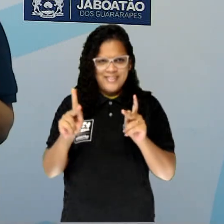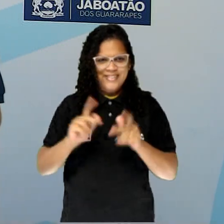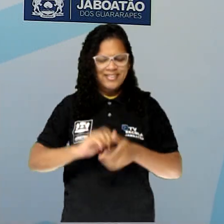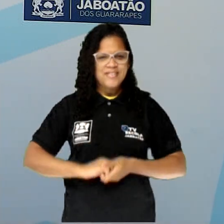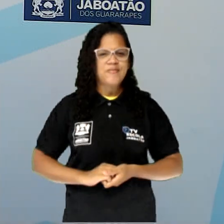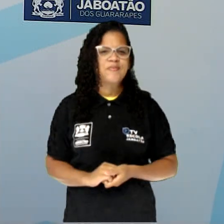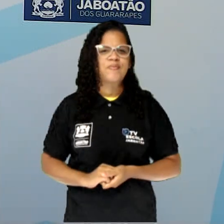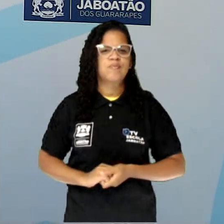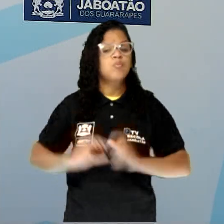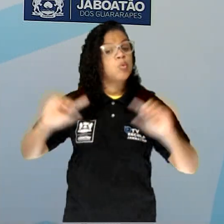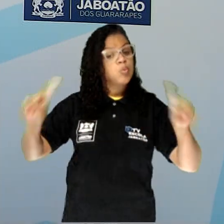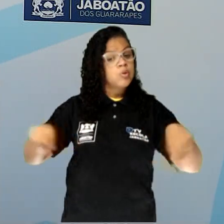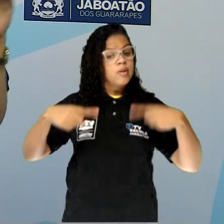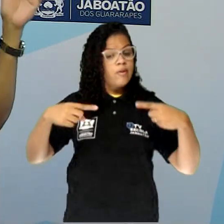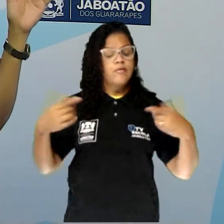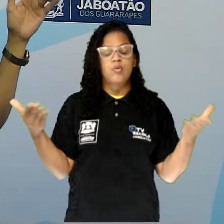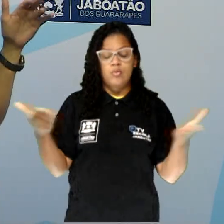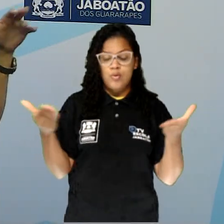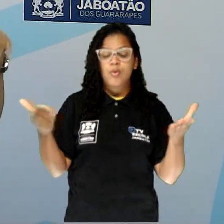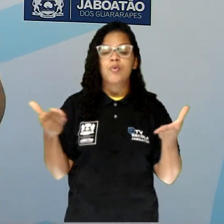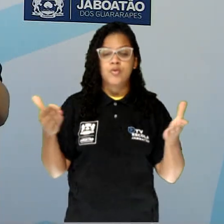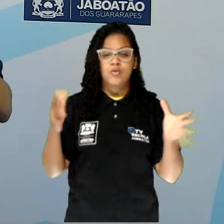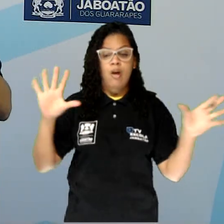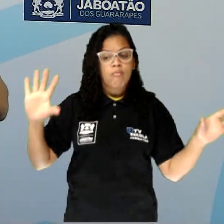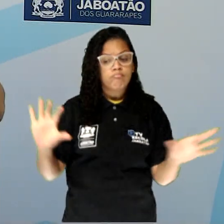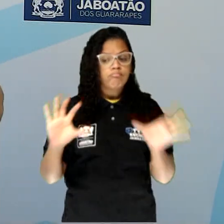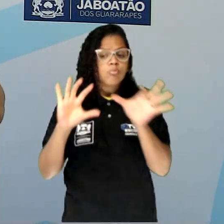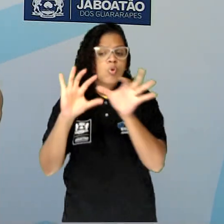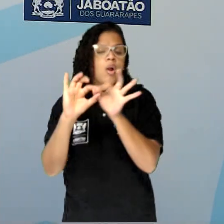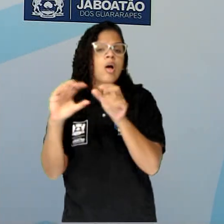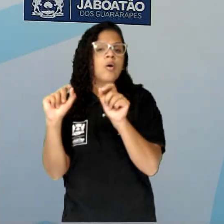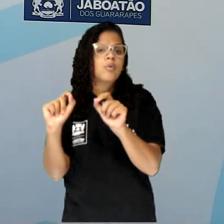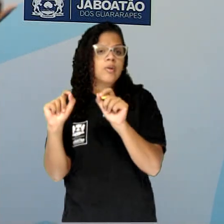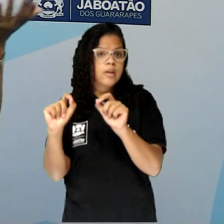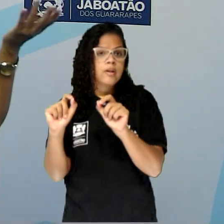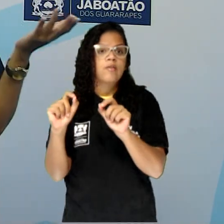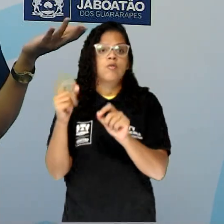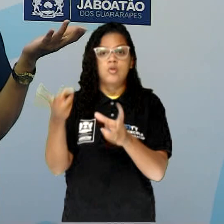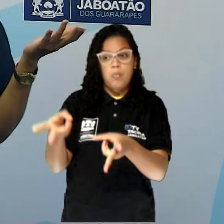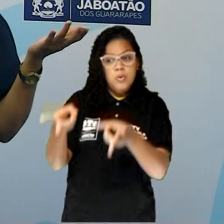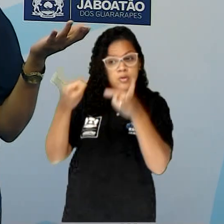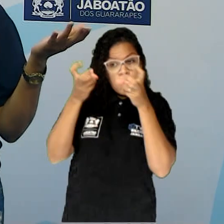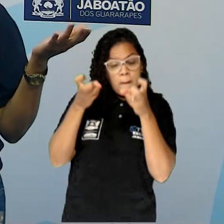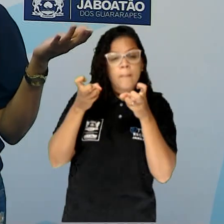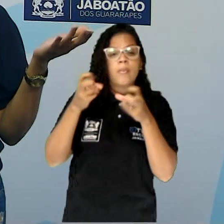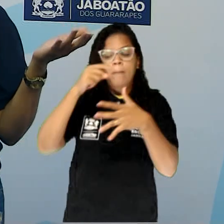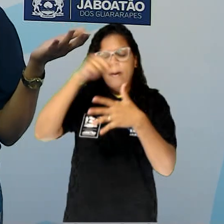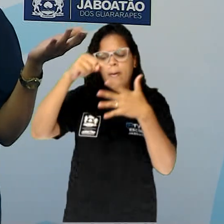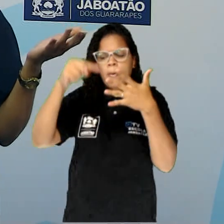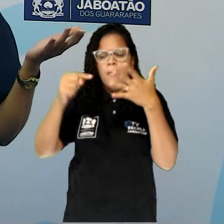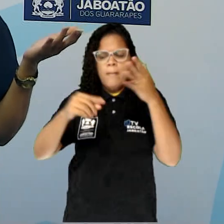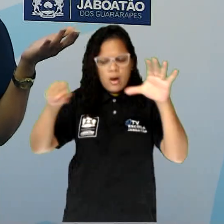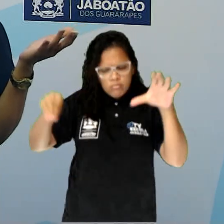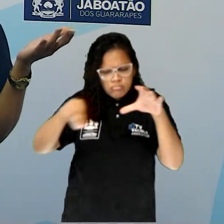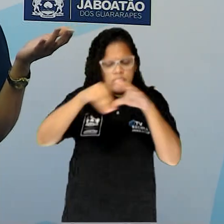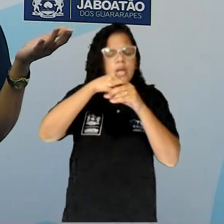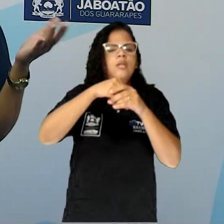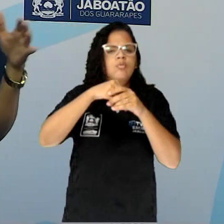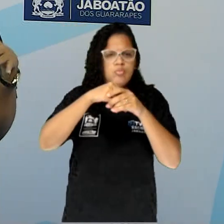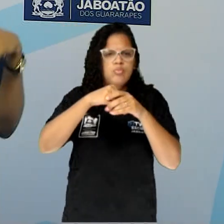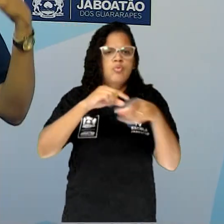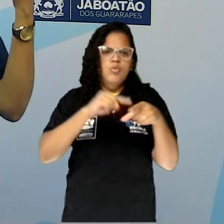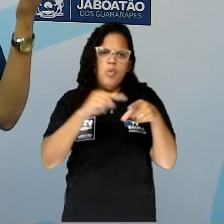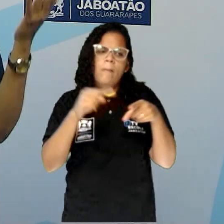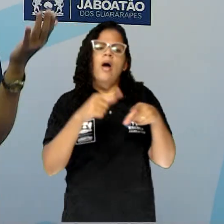desafio de hoje tem a ver com isso. Você viu ali que a gente pode encontrar muitos elementos dentro do nosso bairro, não é verdade?